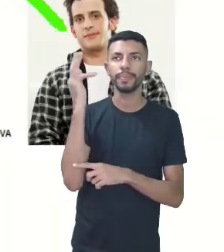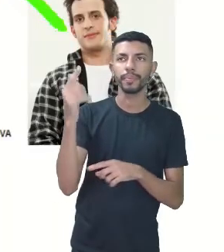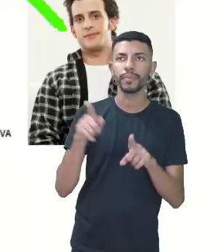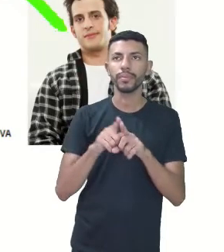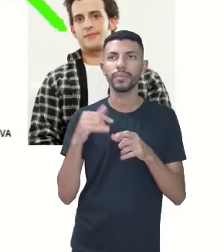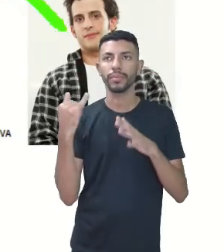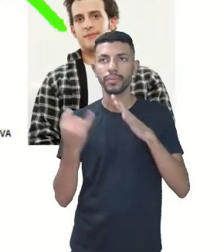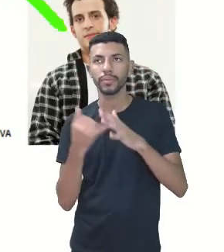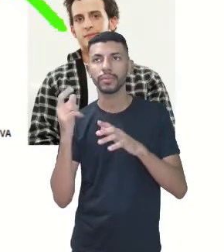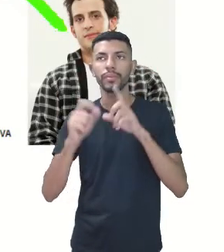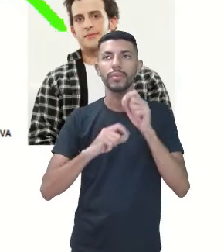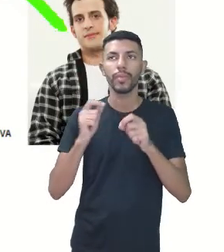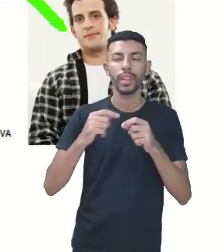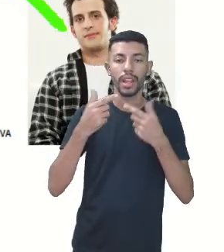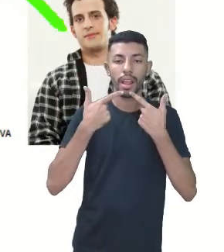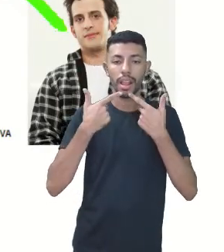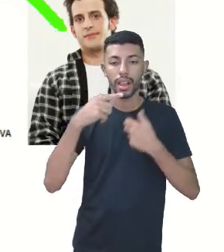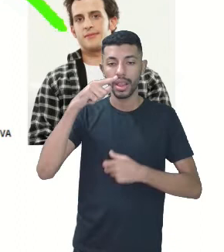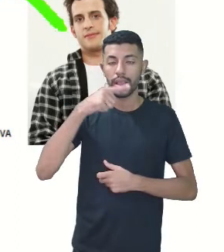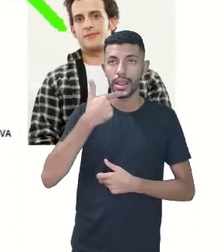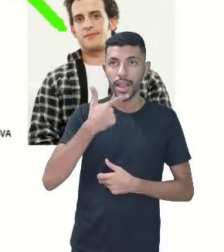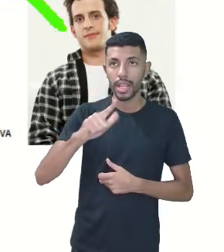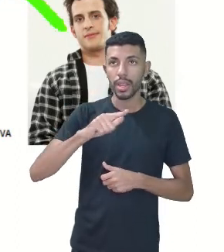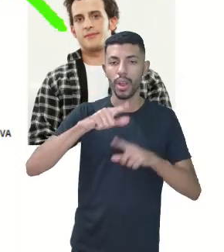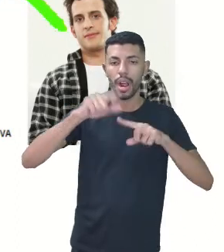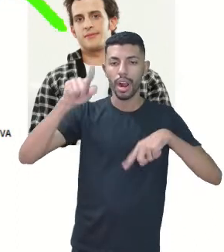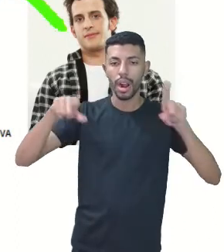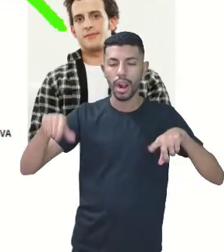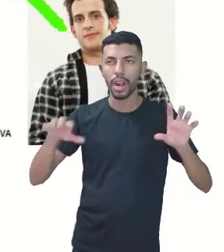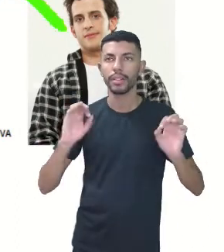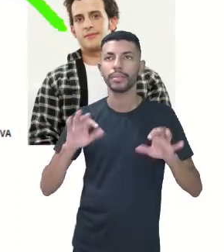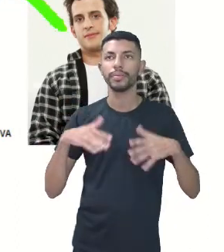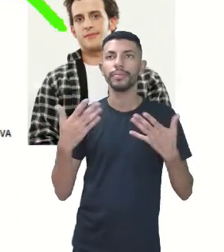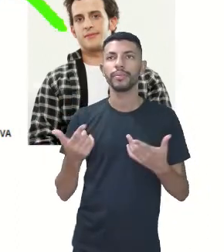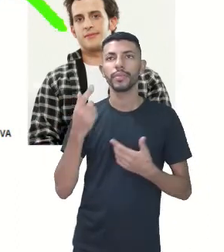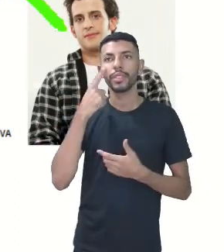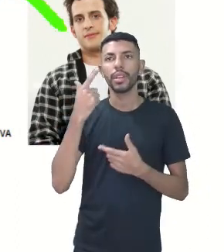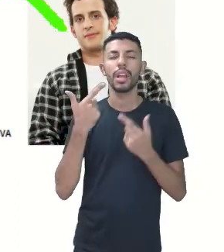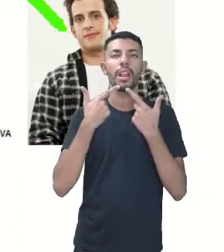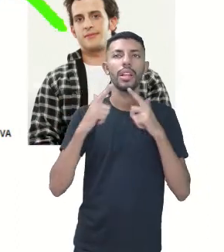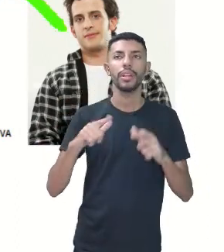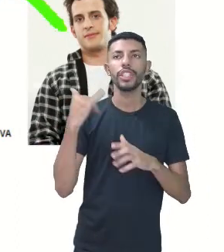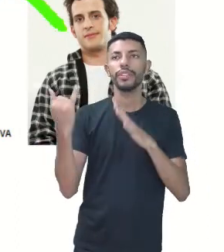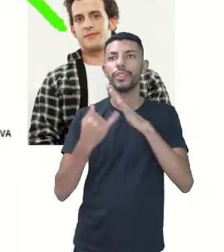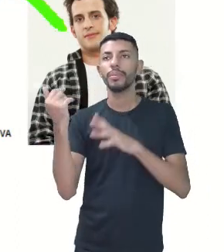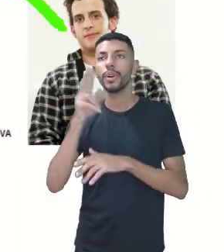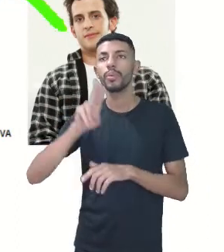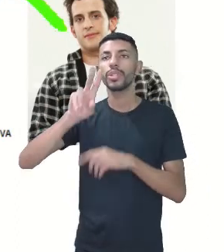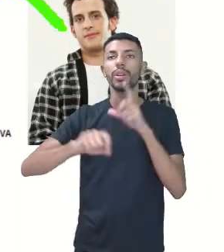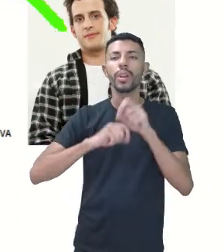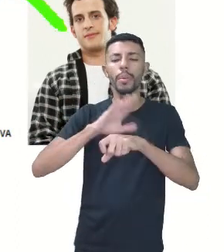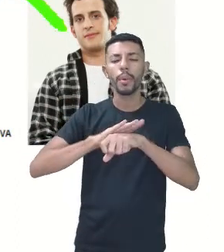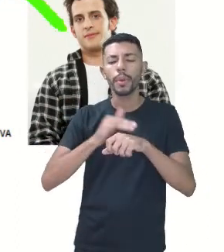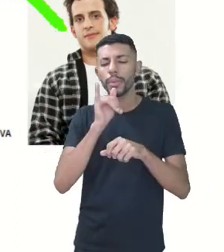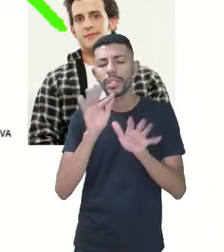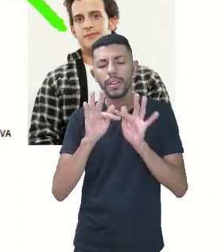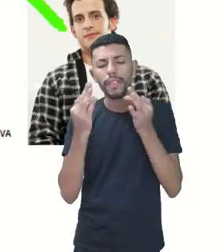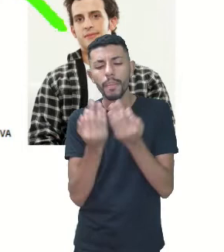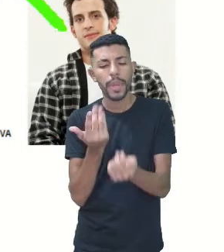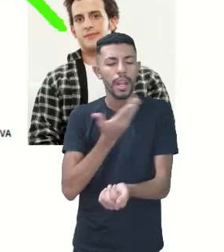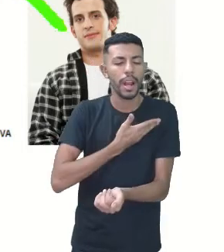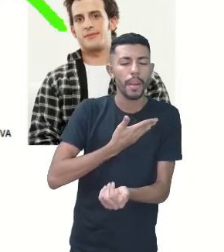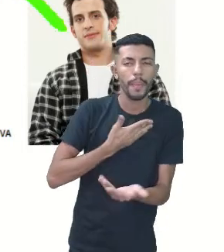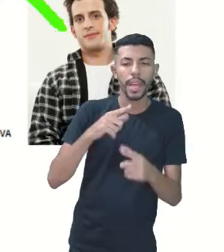são variações de língua. A linguagem informal é usada em momentos com a família, com amigos, né? Em sala de